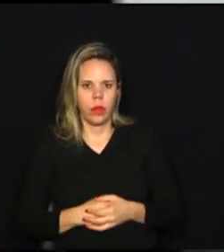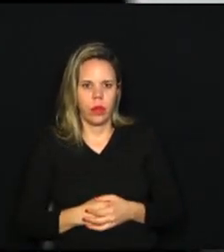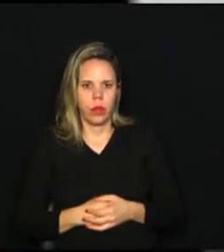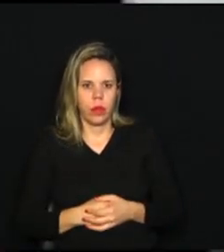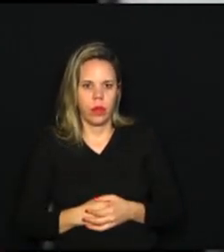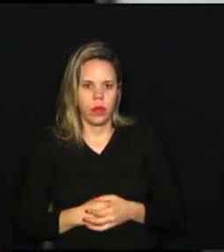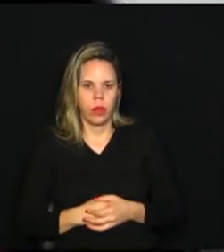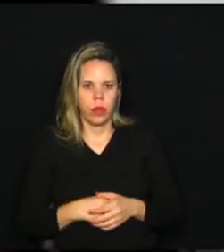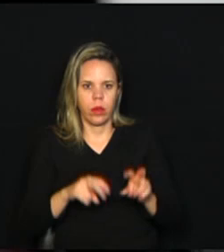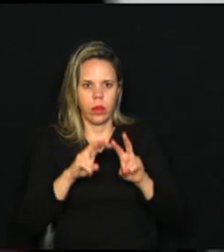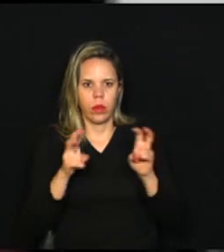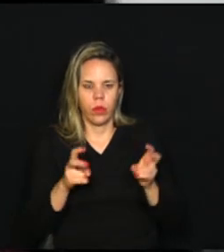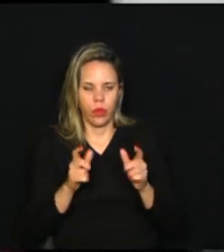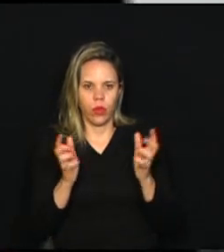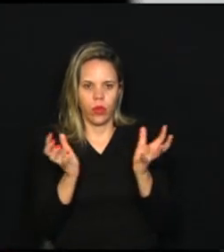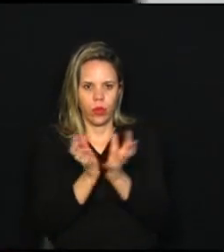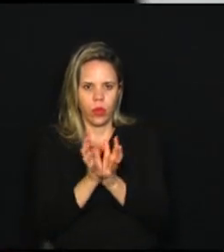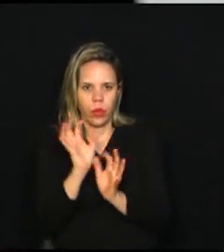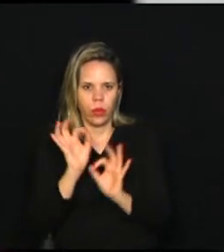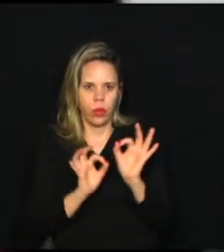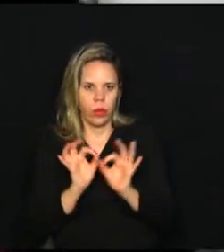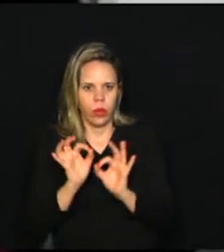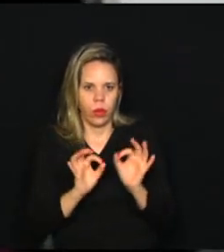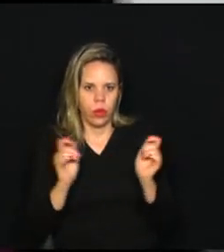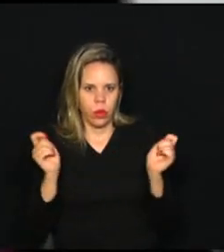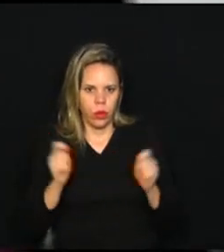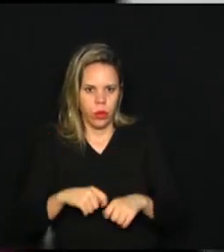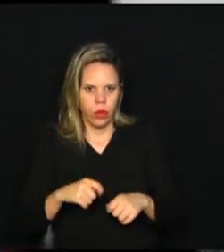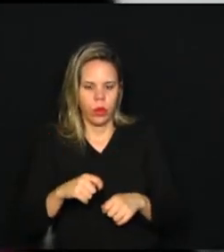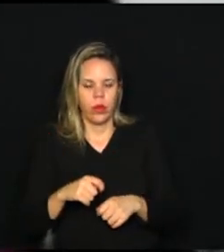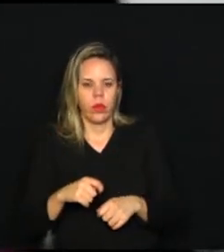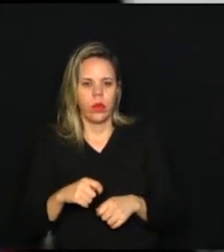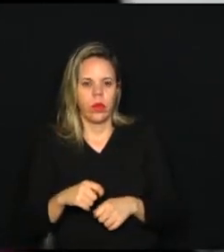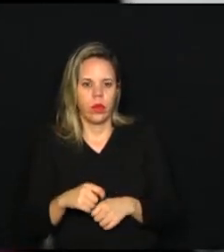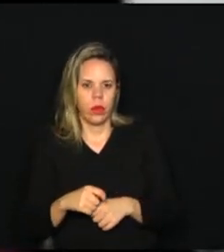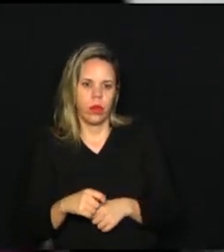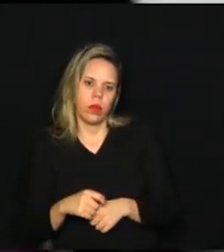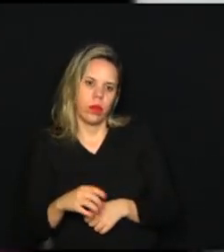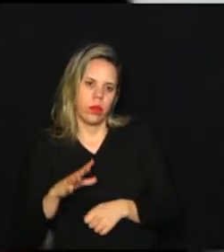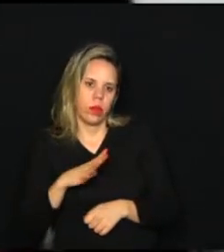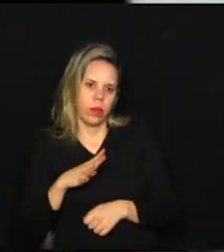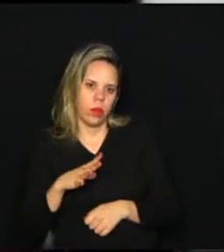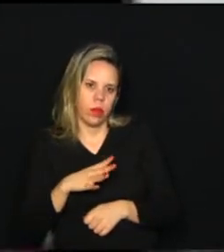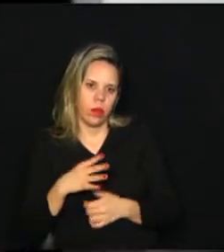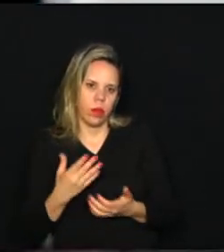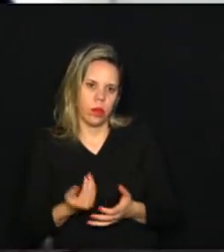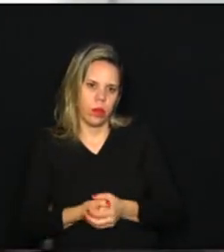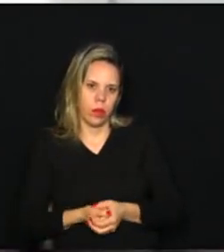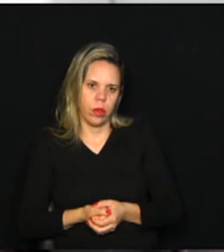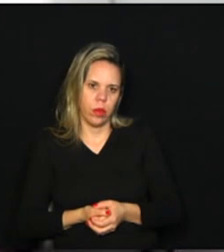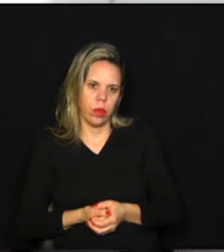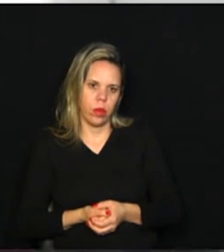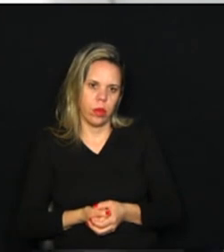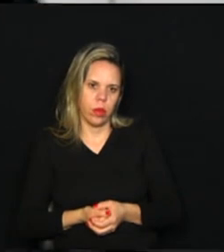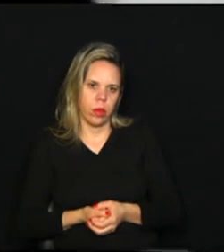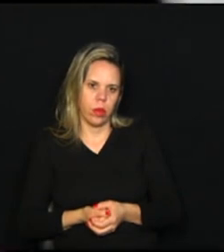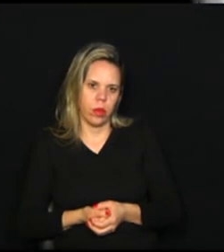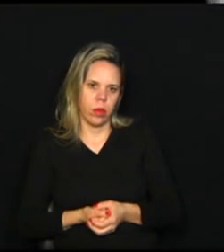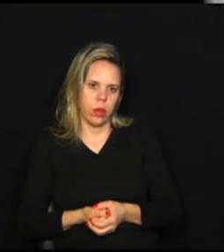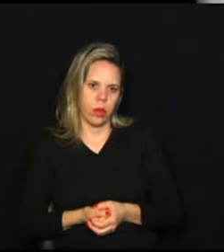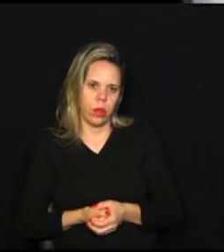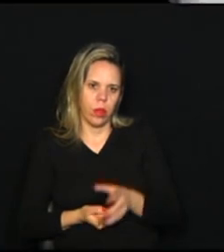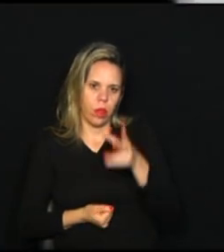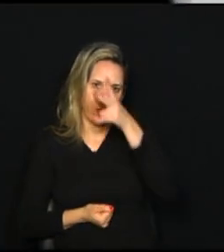em termos de equipe, de organização e de capacidade instalada do município, é claro, né? Acho que aí o executivo que vai